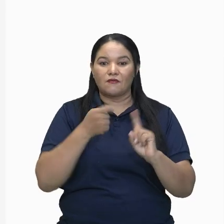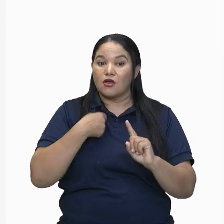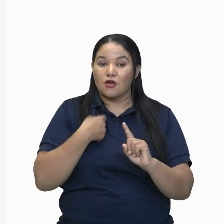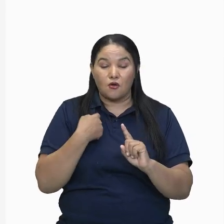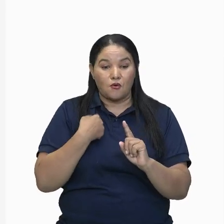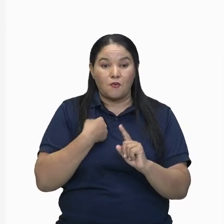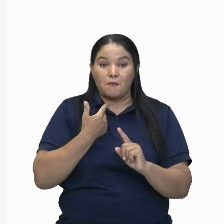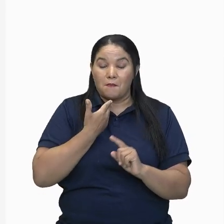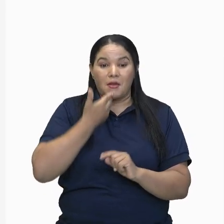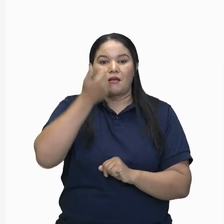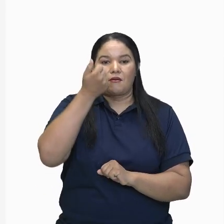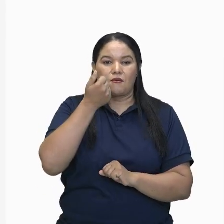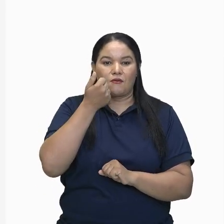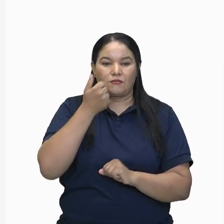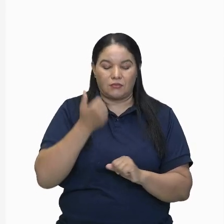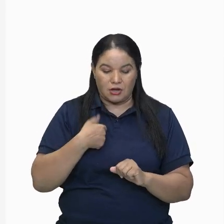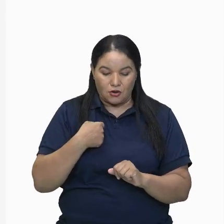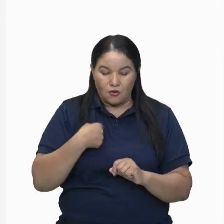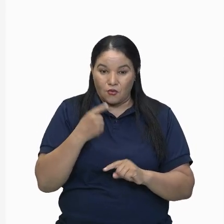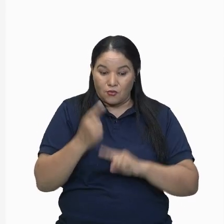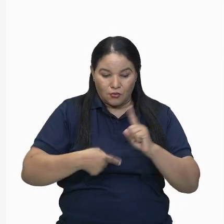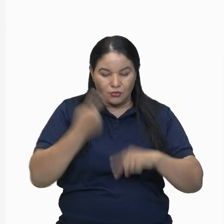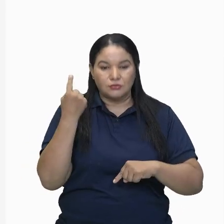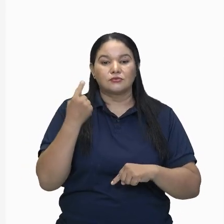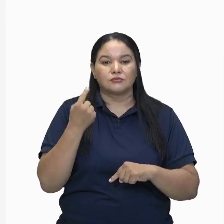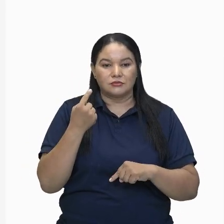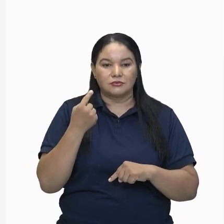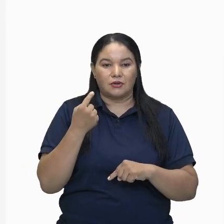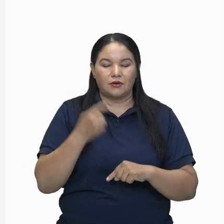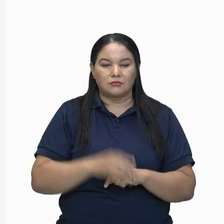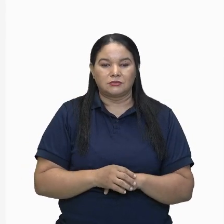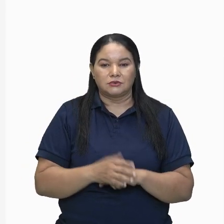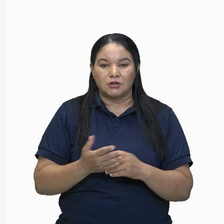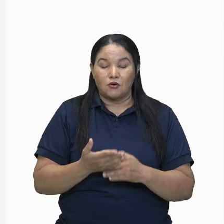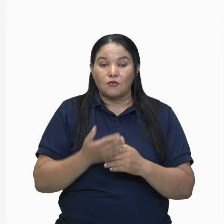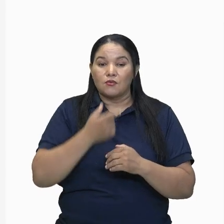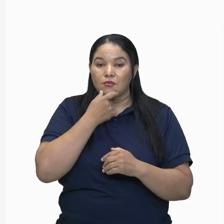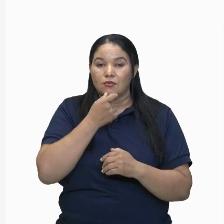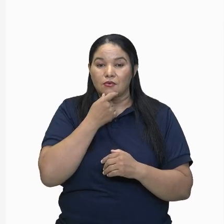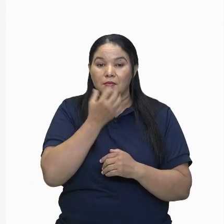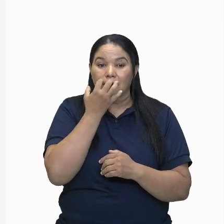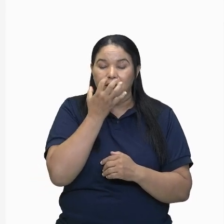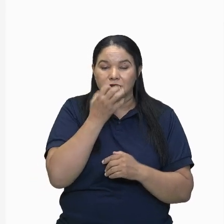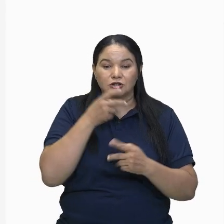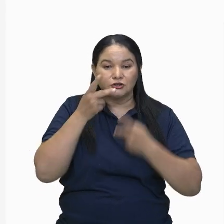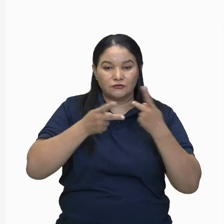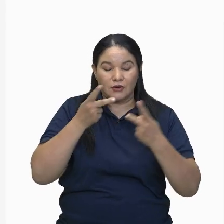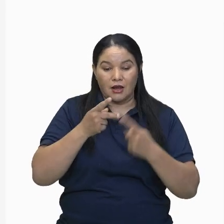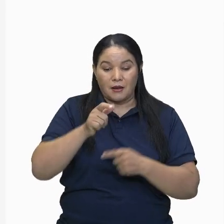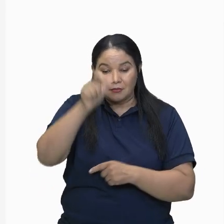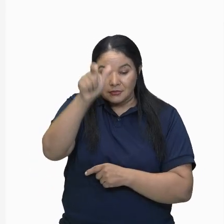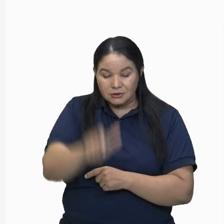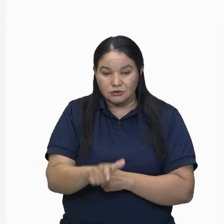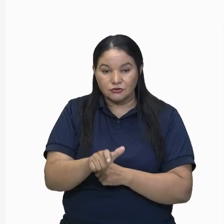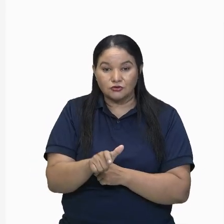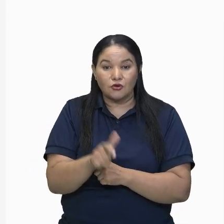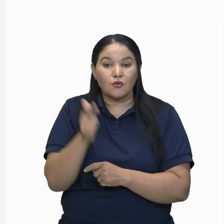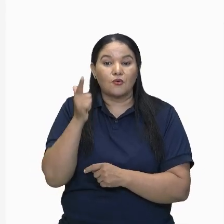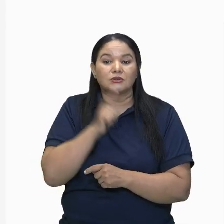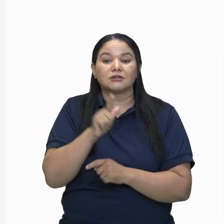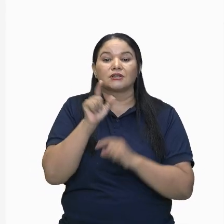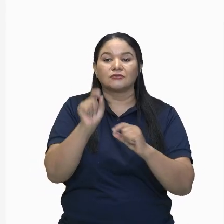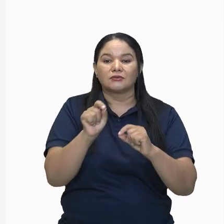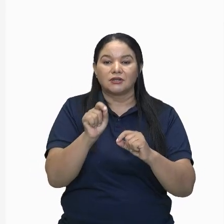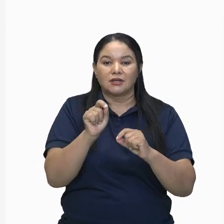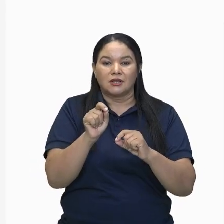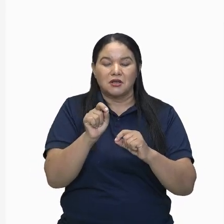melhor do que isso. Então, o super-homem de Nietzsche é aquele que é capaz de quê? É capaz de